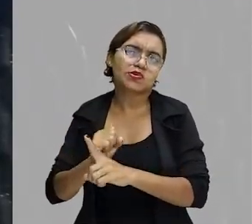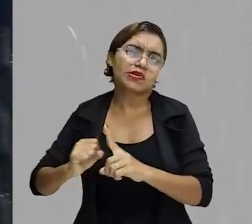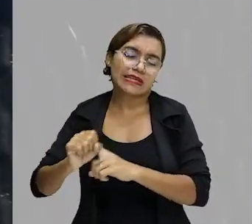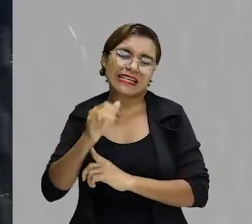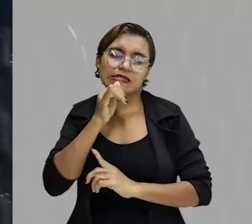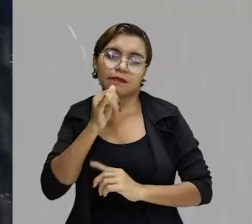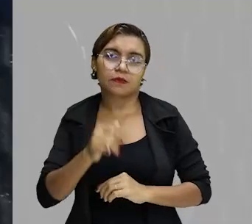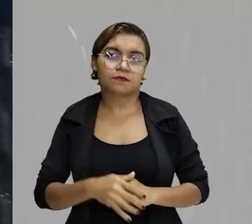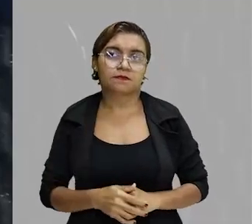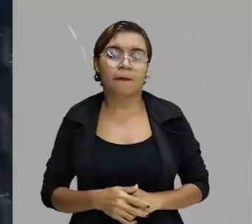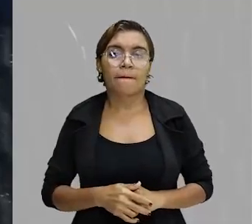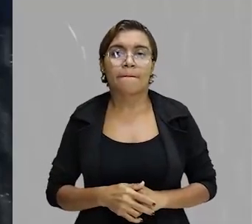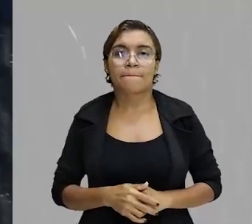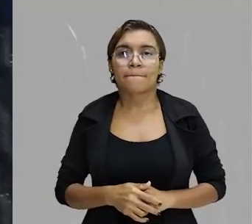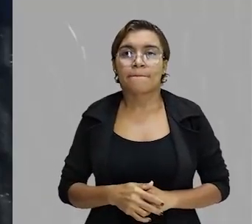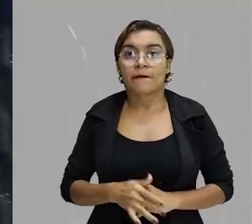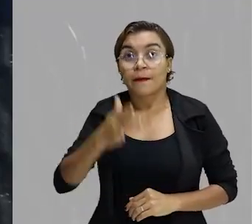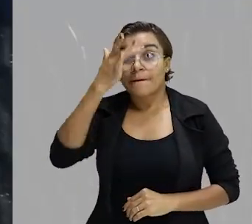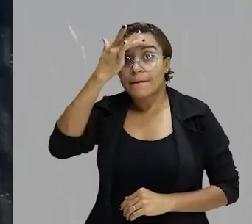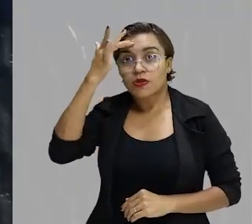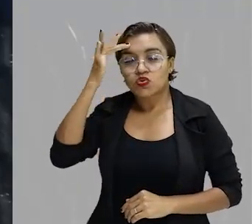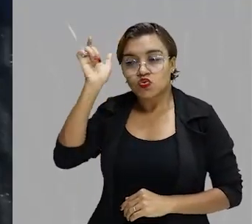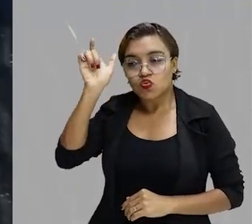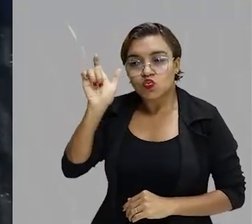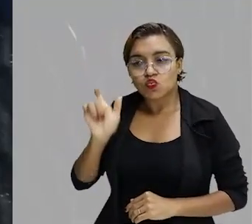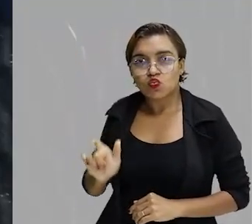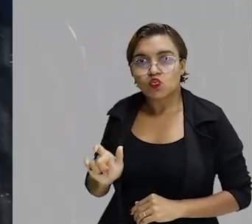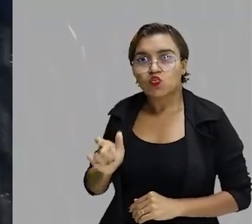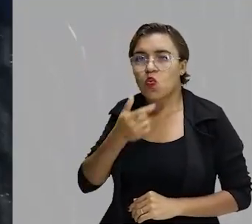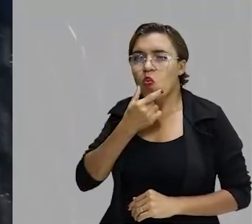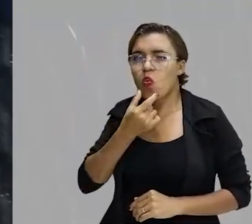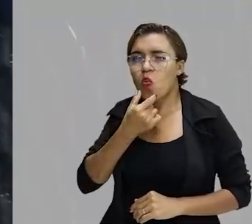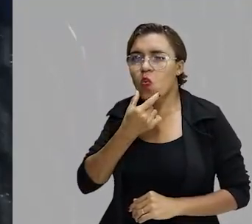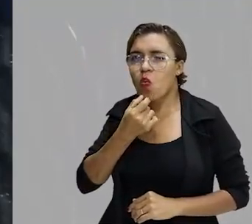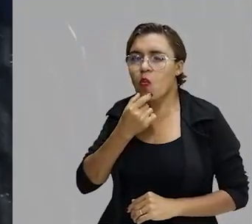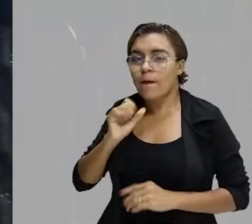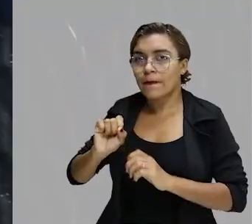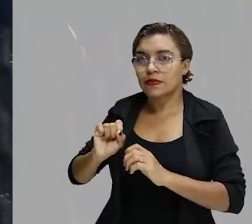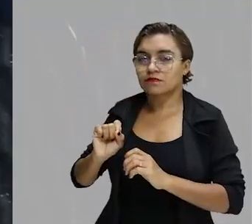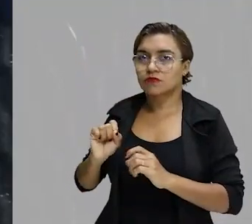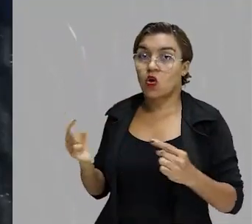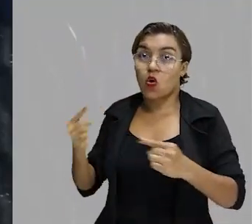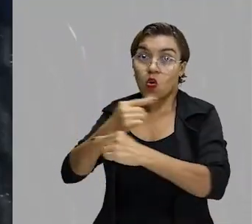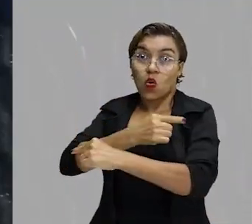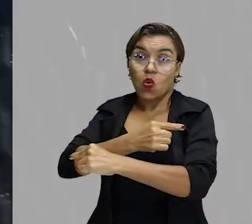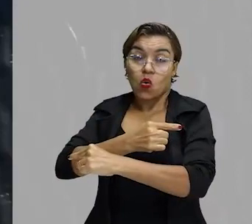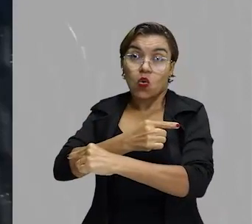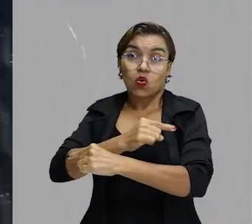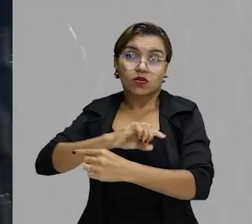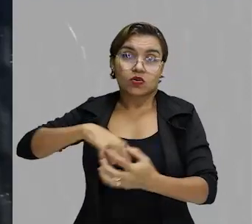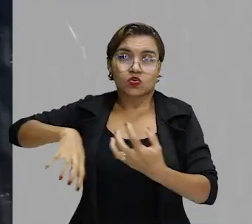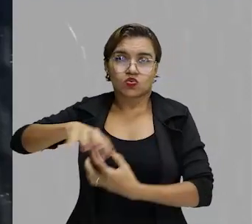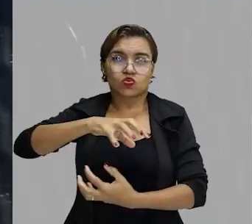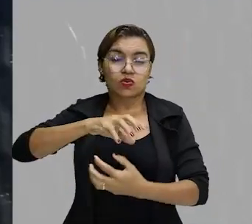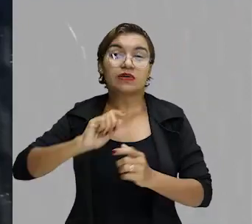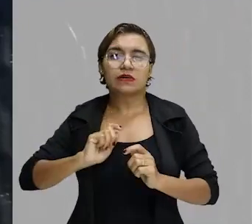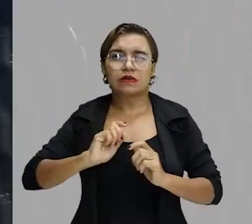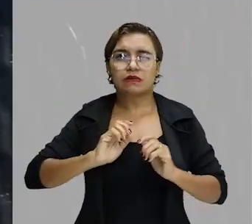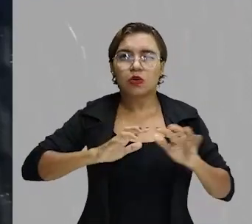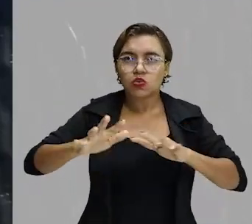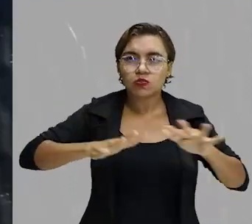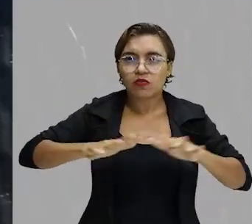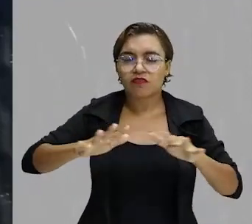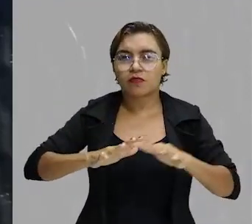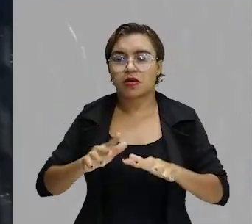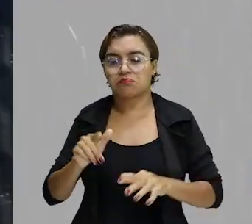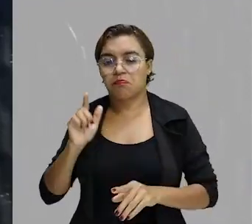caras que são contra os movimentos, porque acreditam que os movimentos causam desordem,